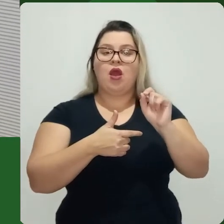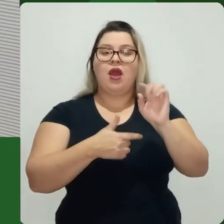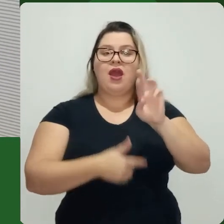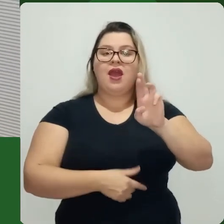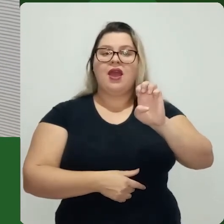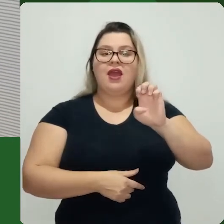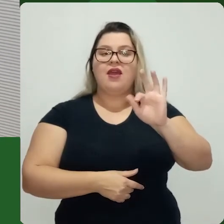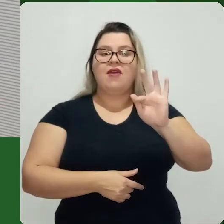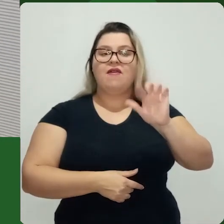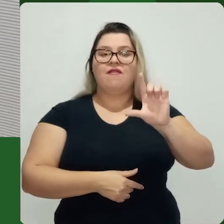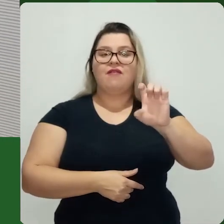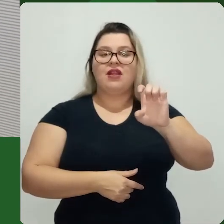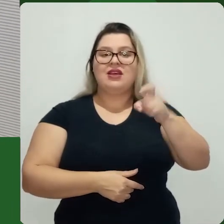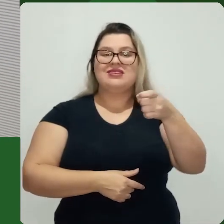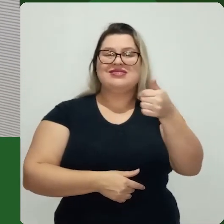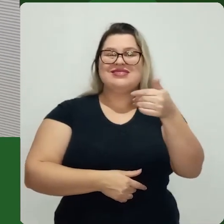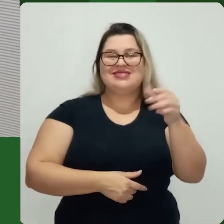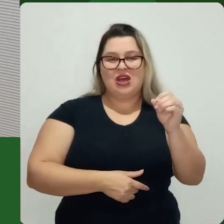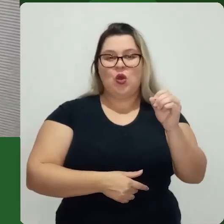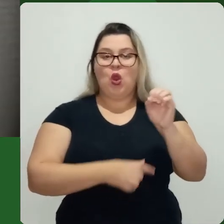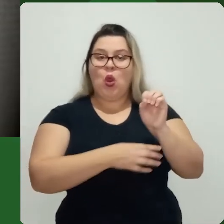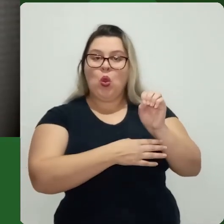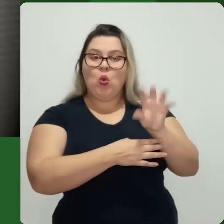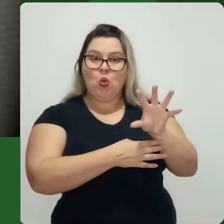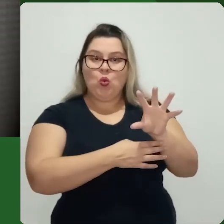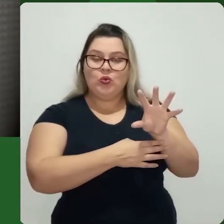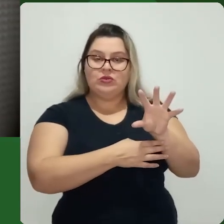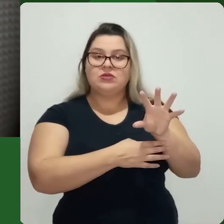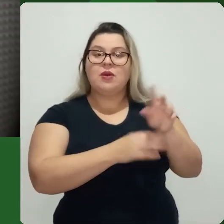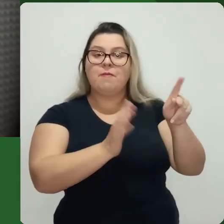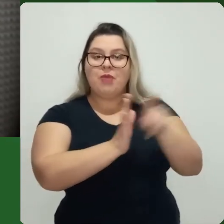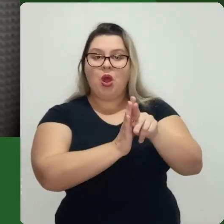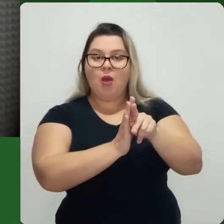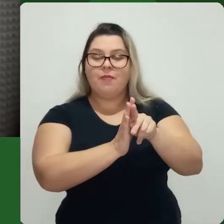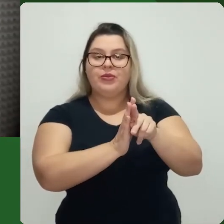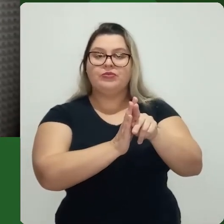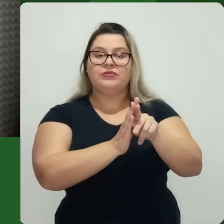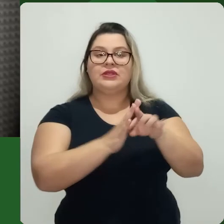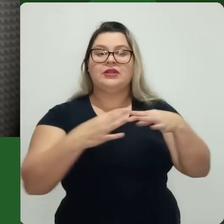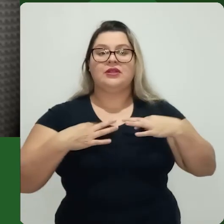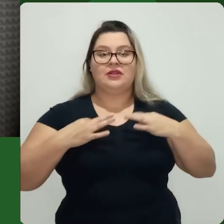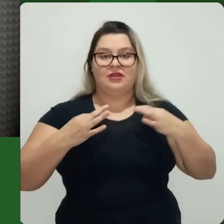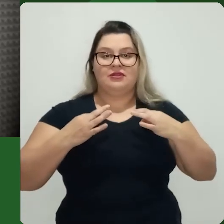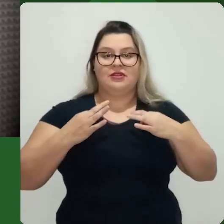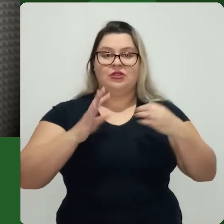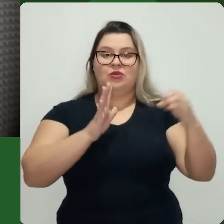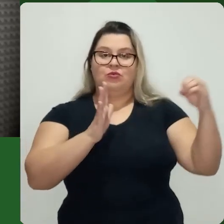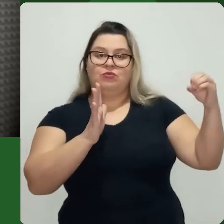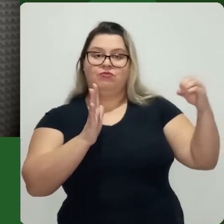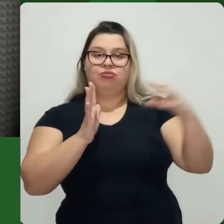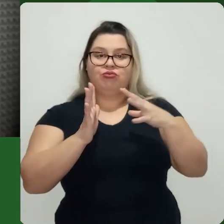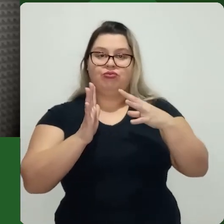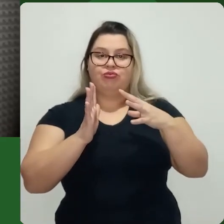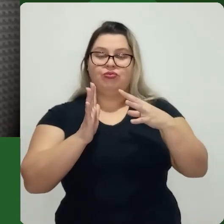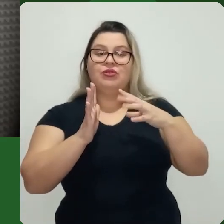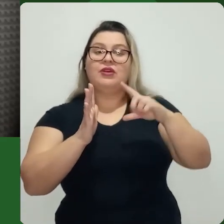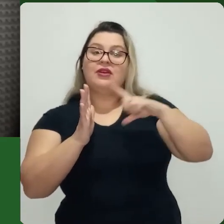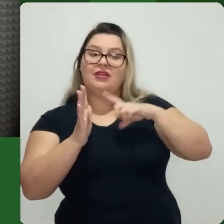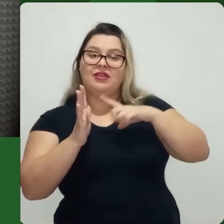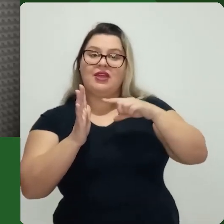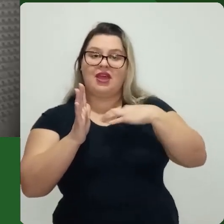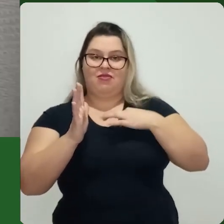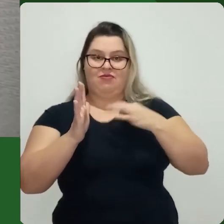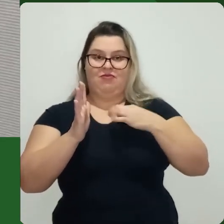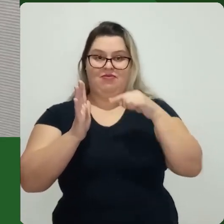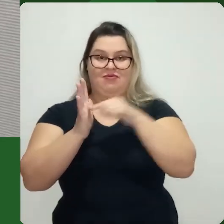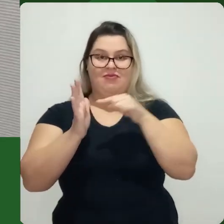de reflexão, onde a luz emitida pelo scanner é refletida no tecido e, desta forma, o